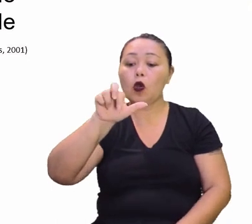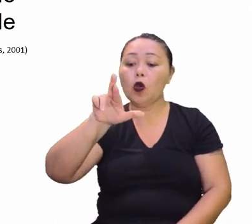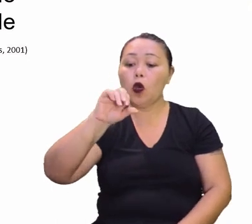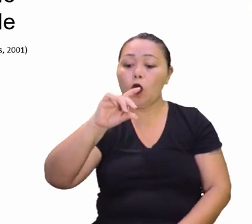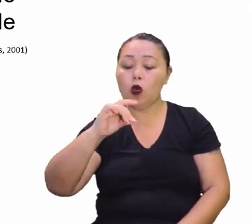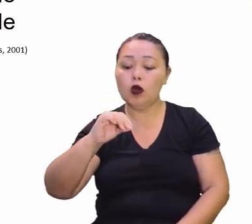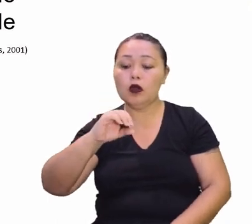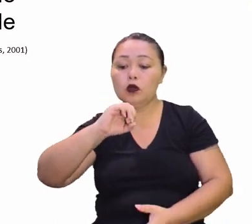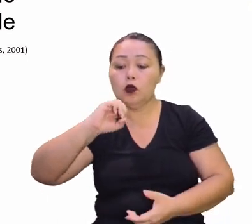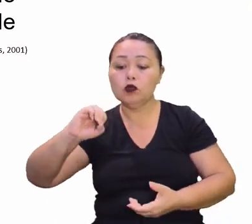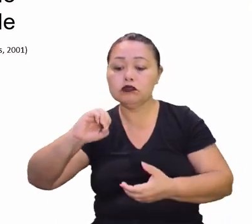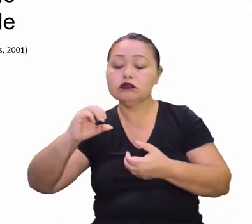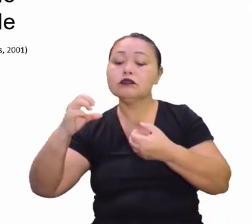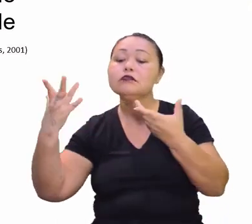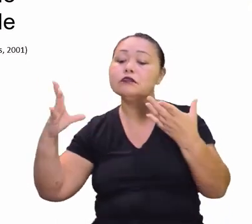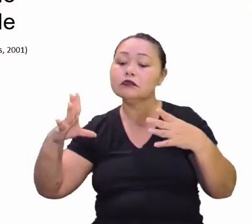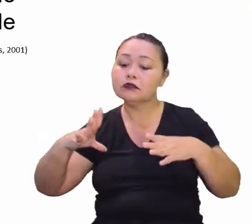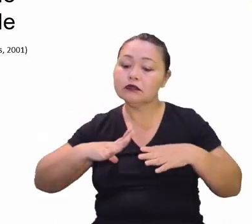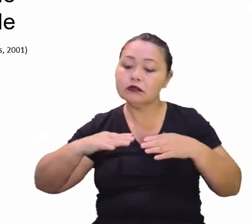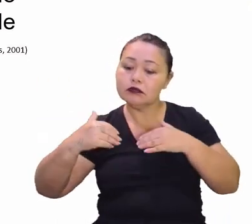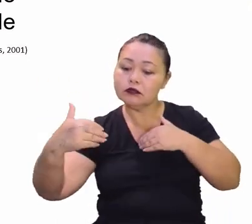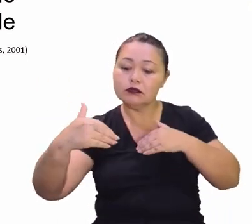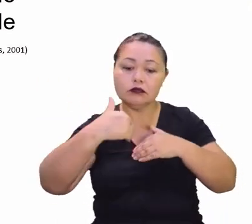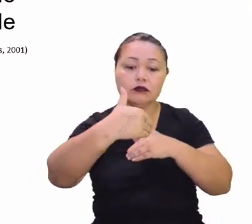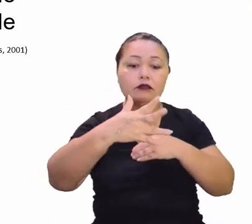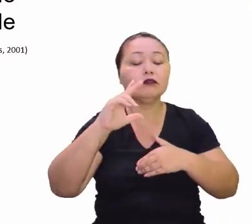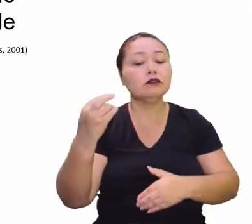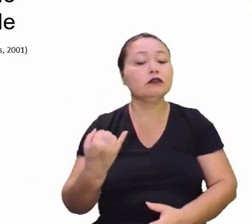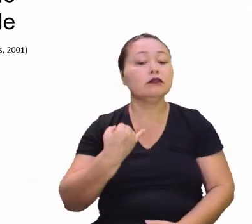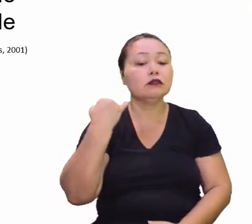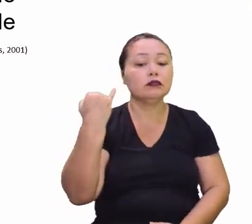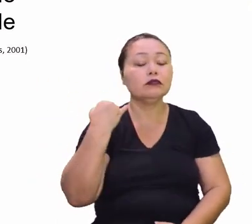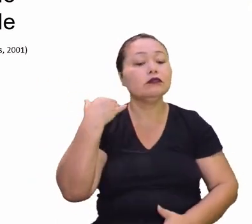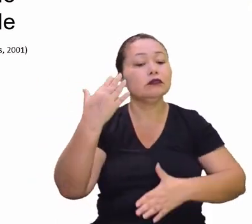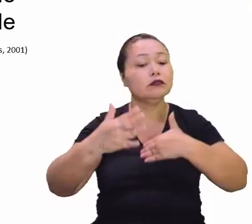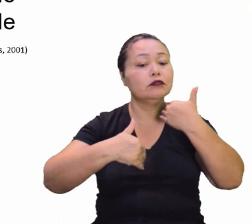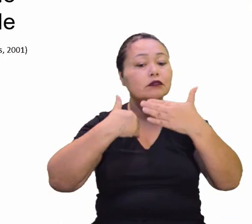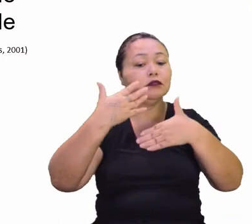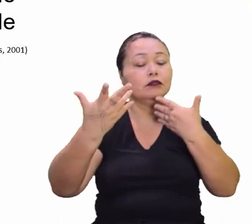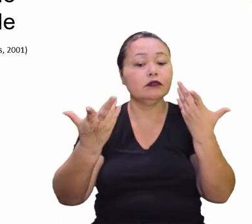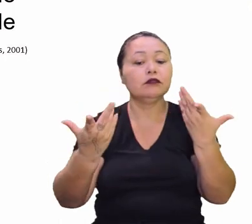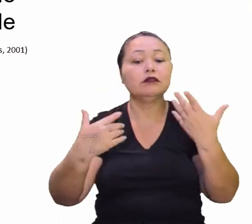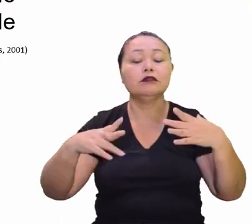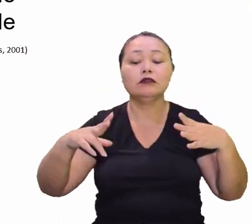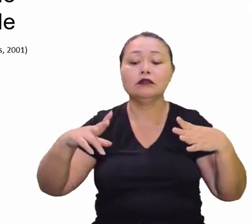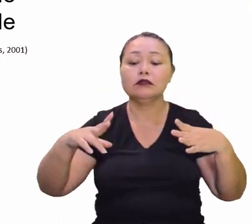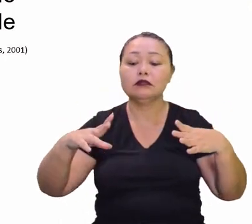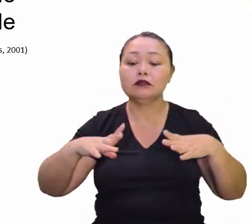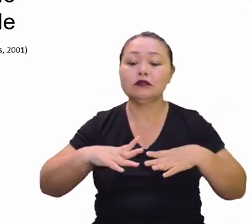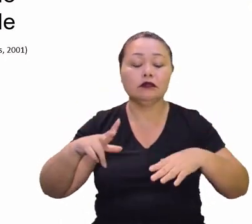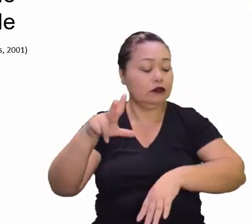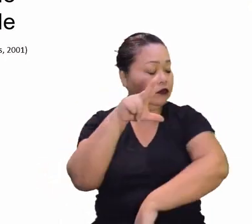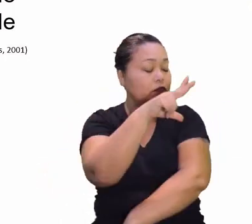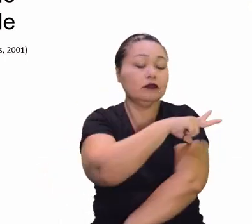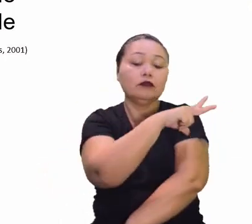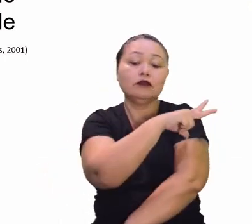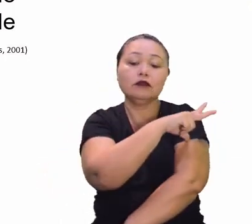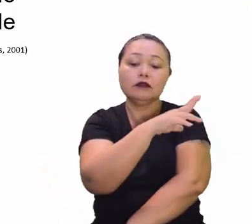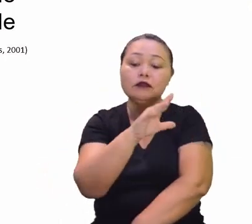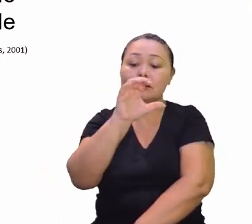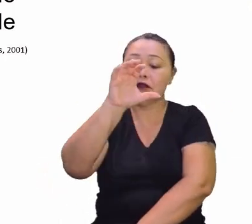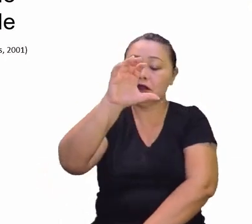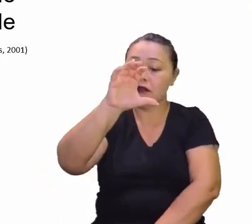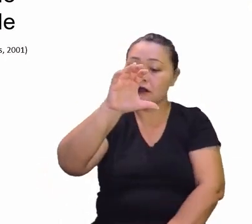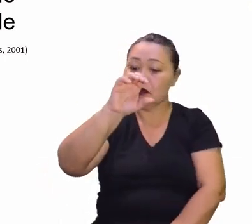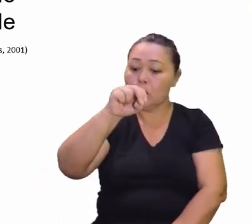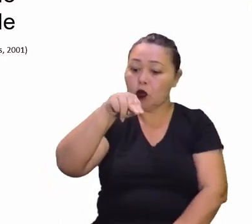cidades vizinhas. Foi também importantíssimo para o desenvolvimento da cidade de Vilhena, lá no Cone